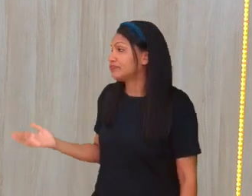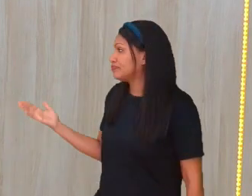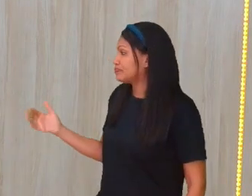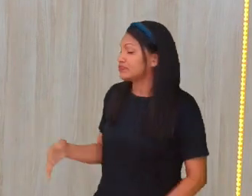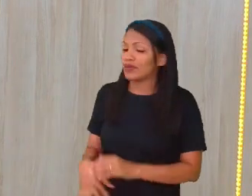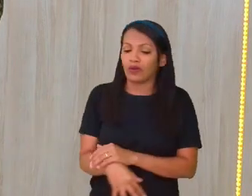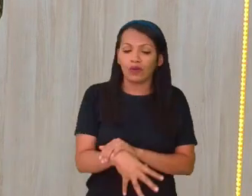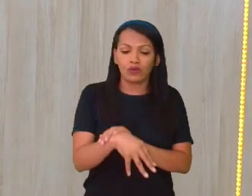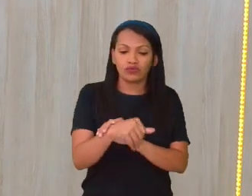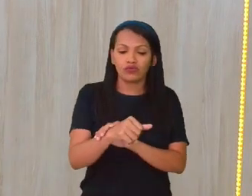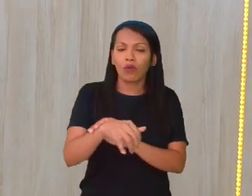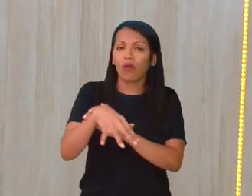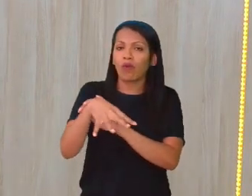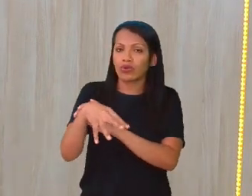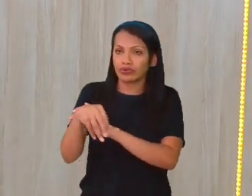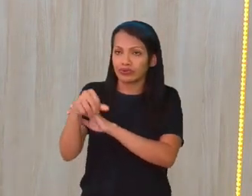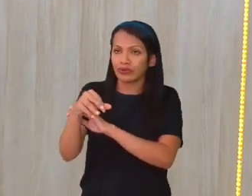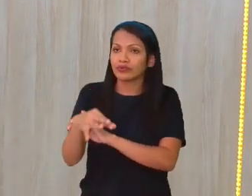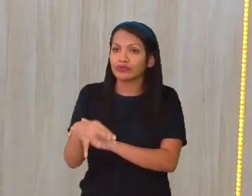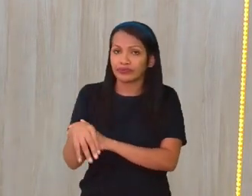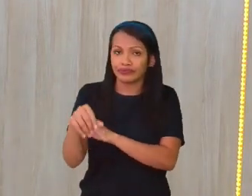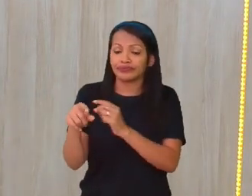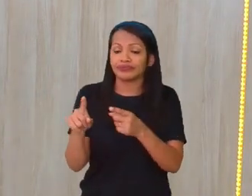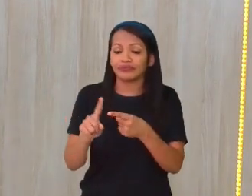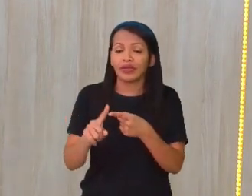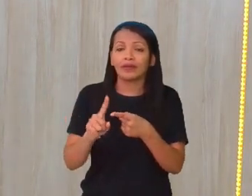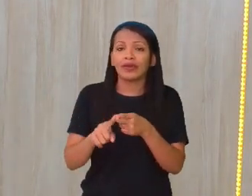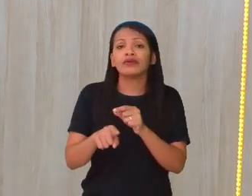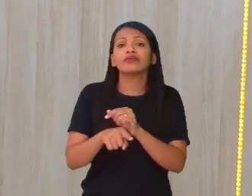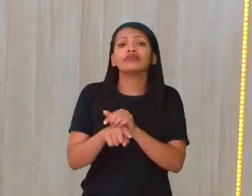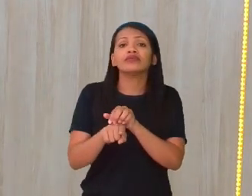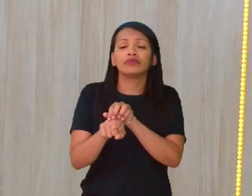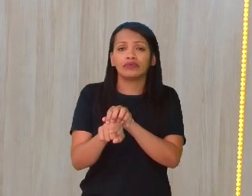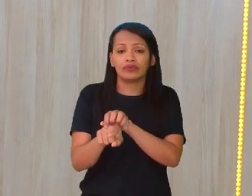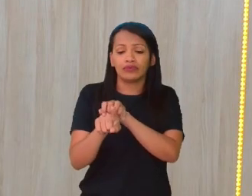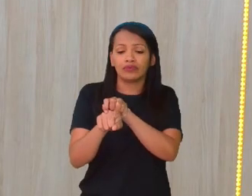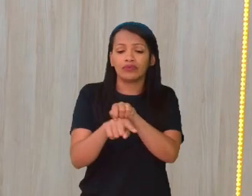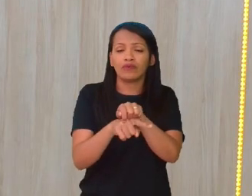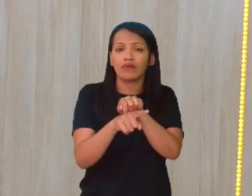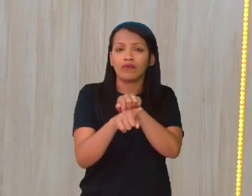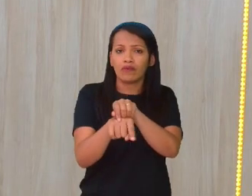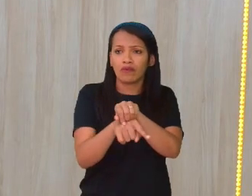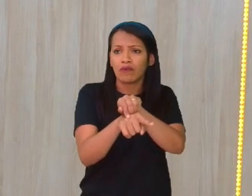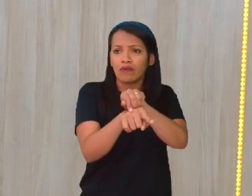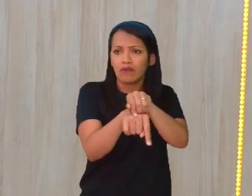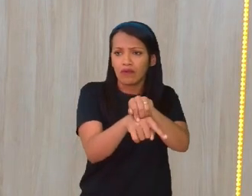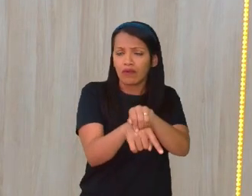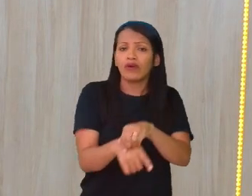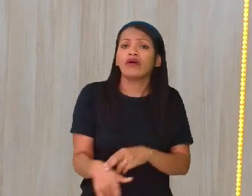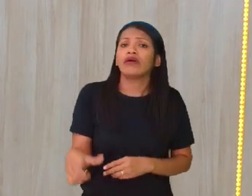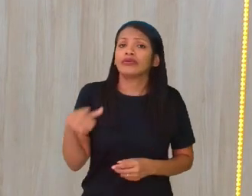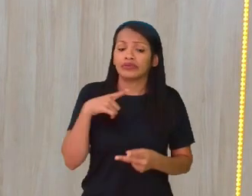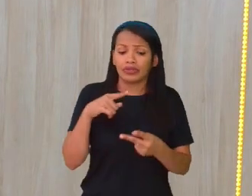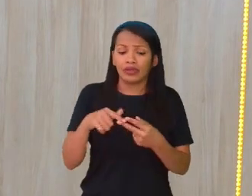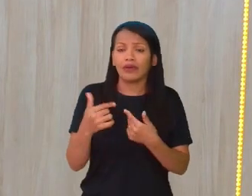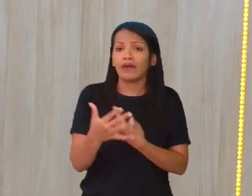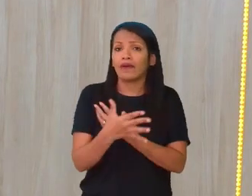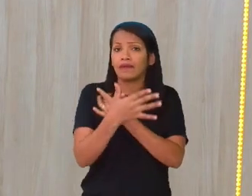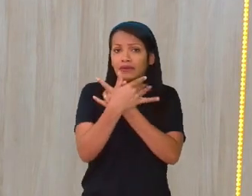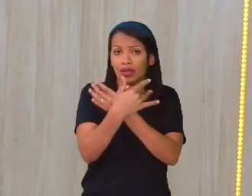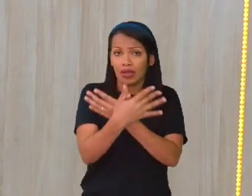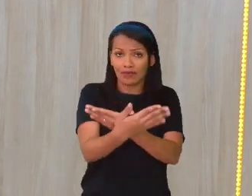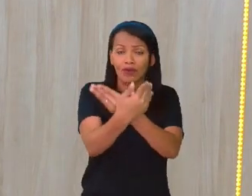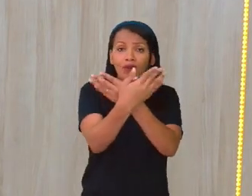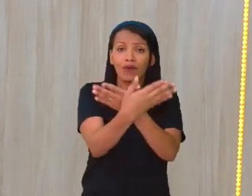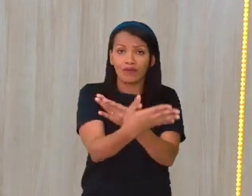o caracol, que é o molusco lá em cima, olha. Depois eu tenho quem? Eu tenho a borboleta, que também